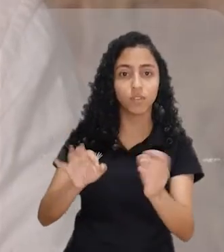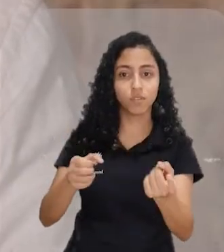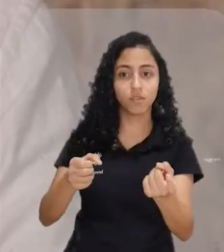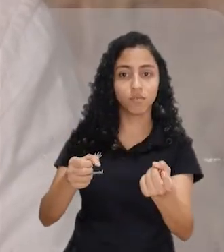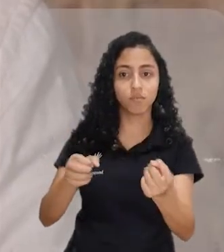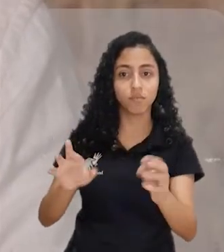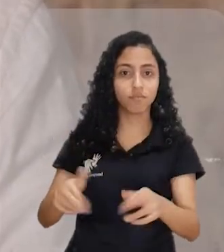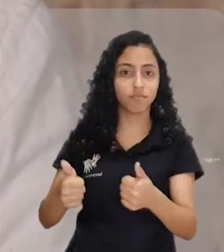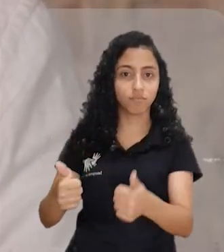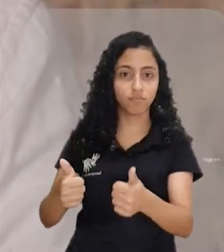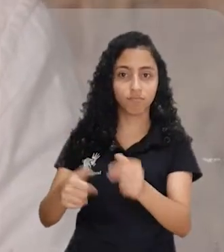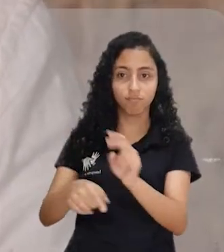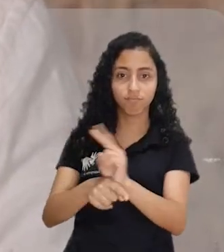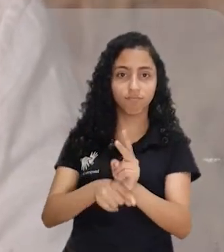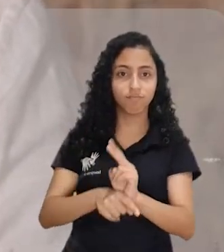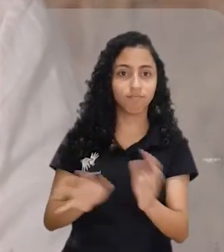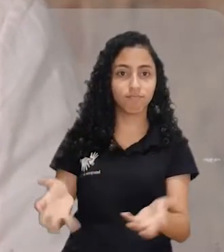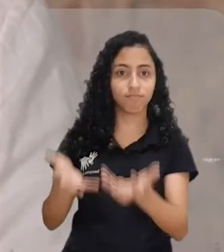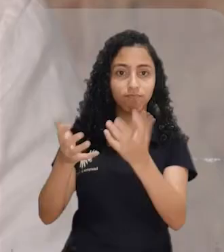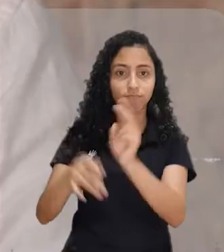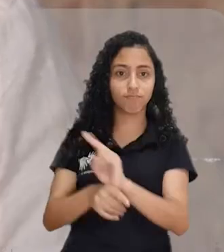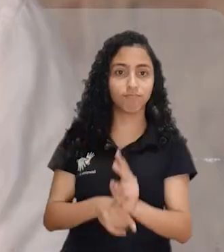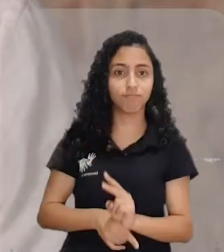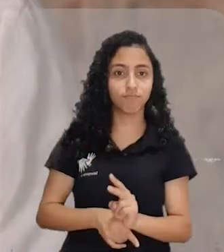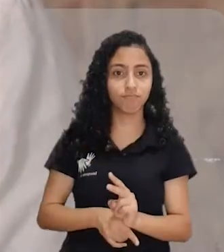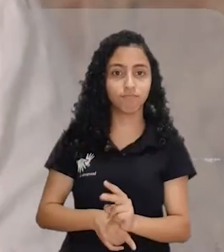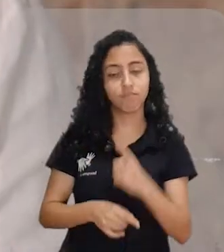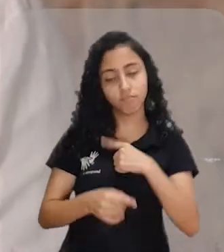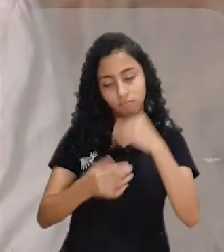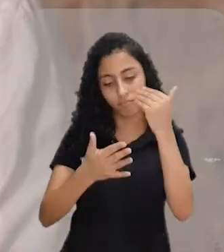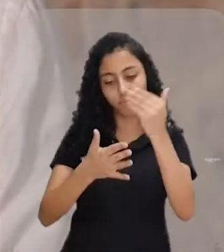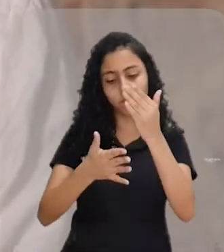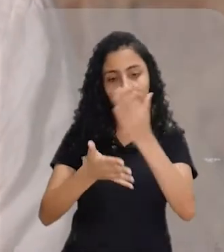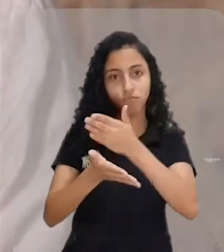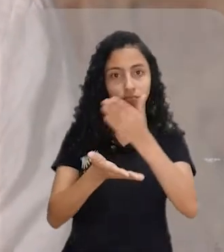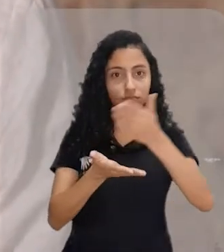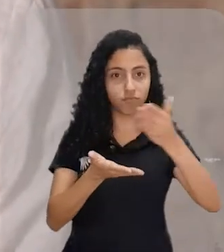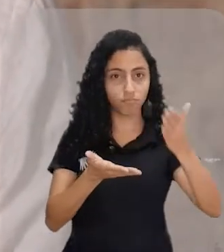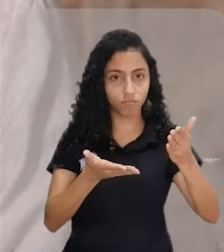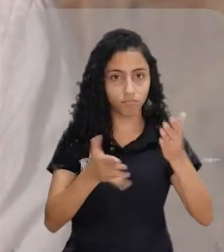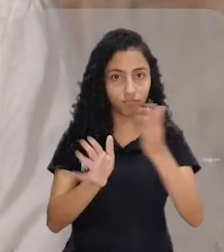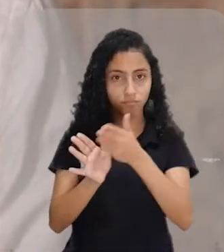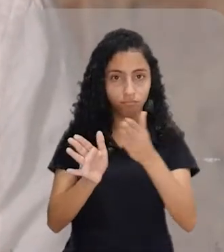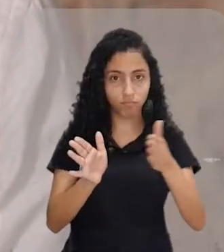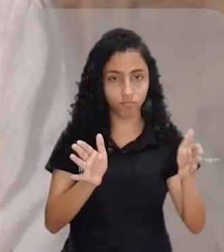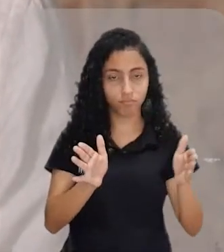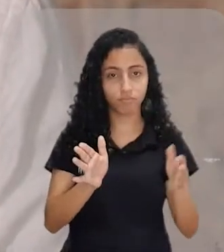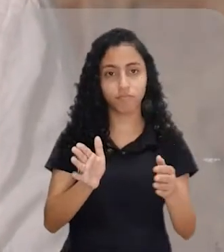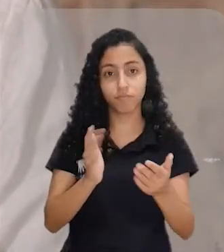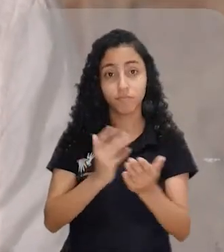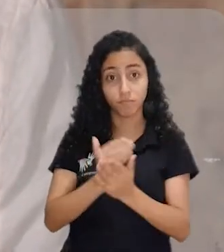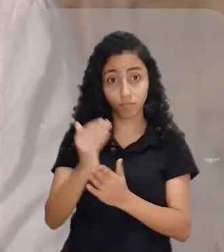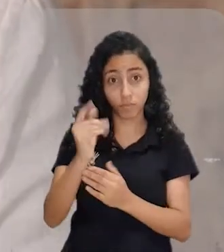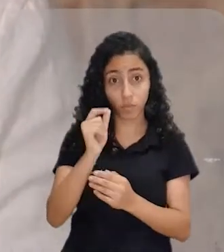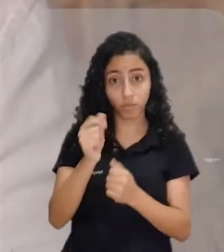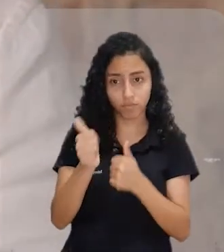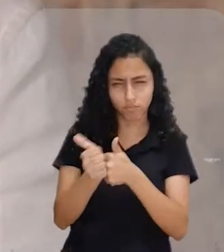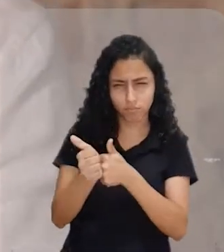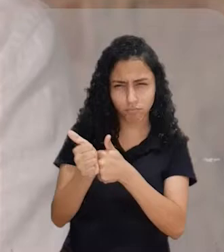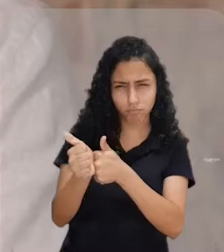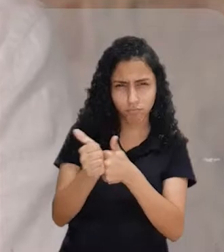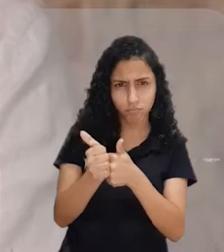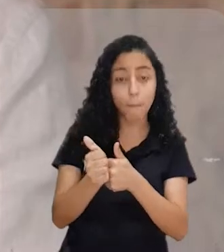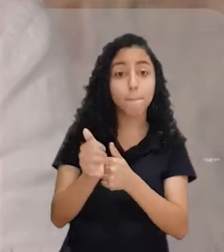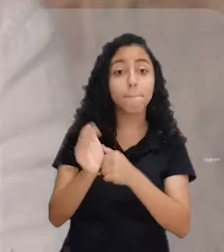do processo de restauração. E esse monitoramento, esse acompanhamento, ele é feito em algumas etapas. A etapa inicial é